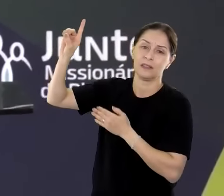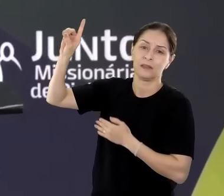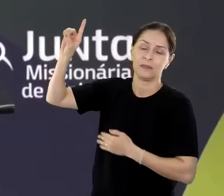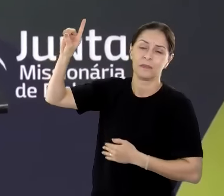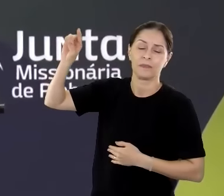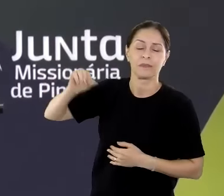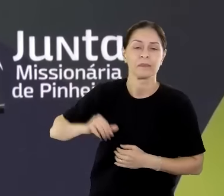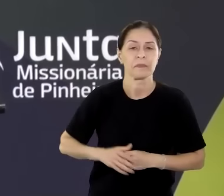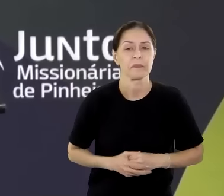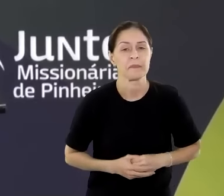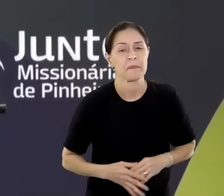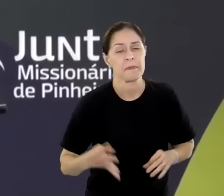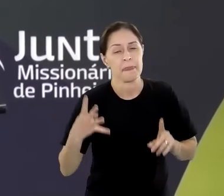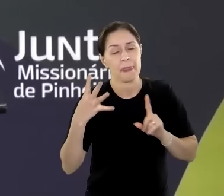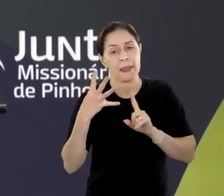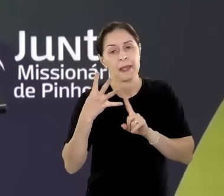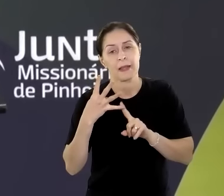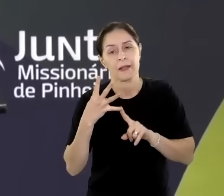Quarto